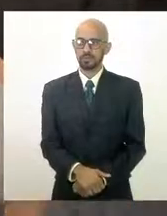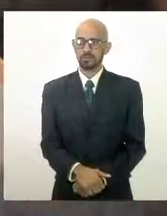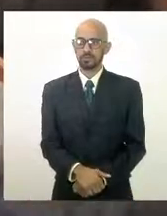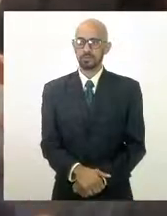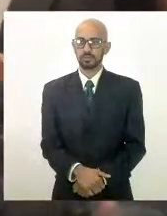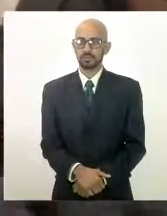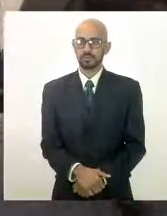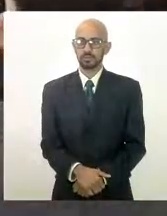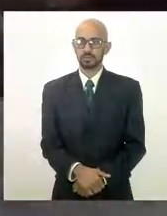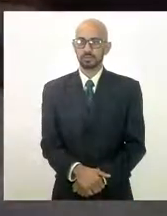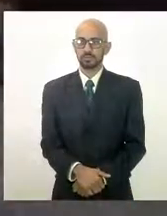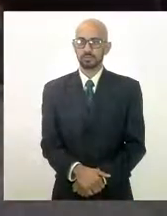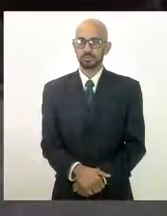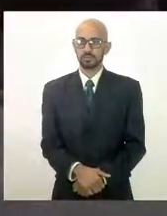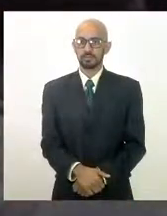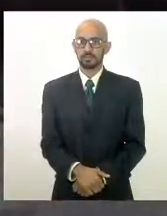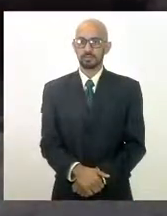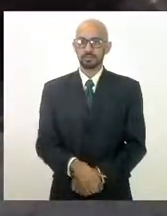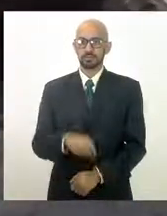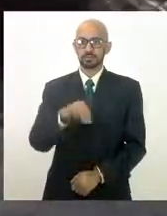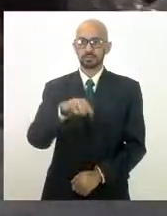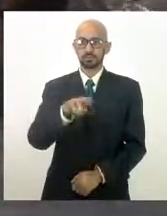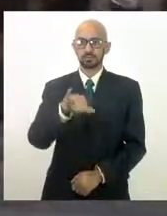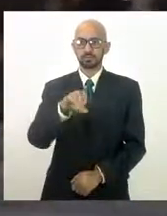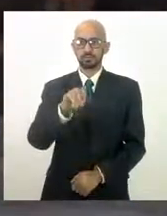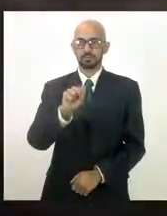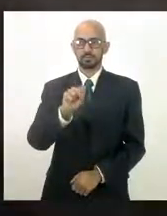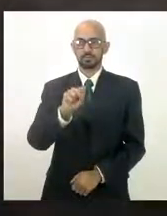Sempre. Marcos Miller.